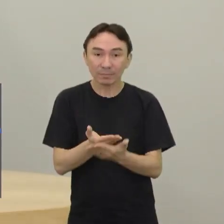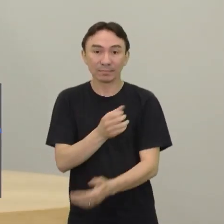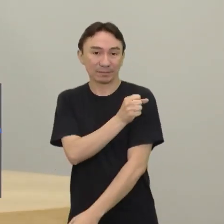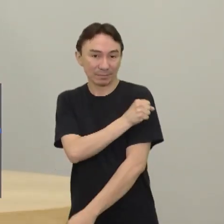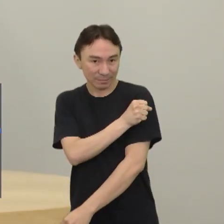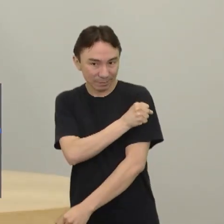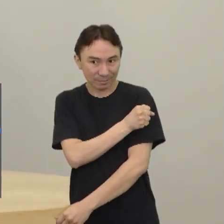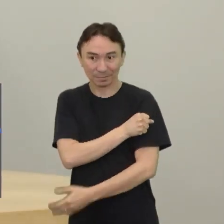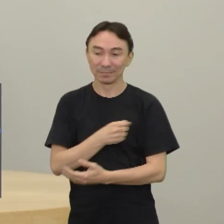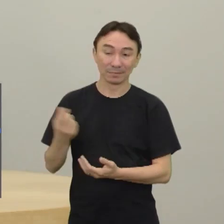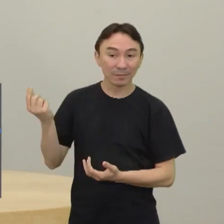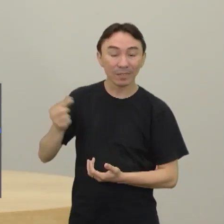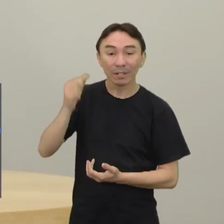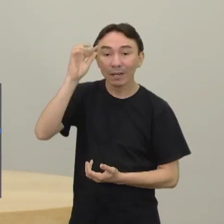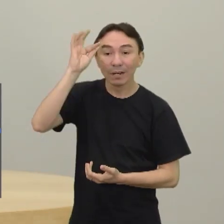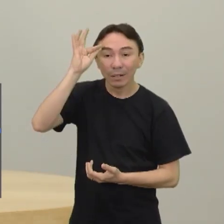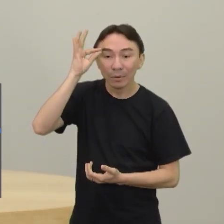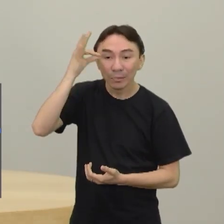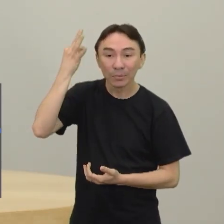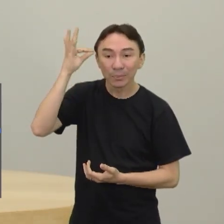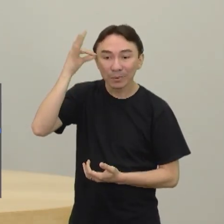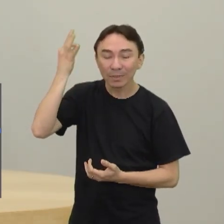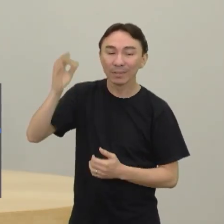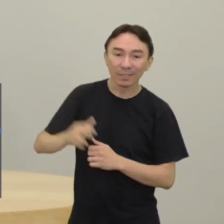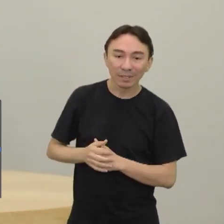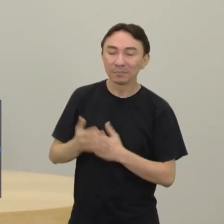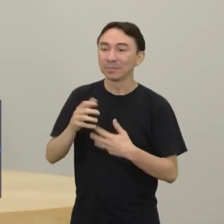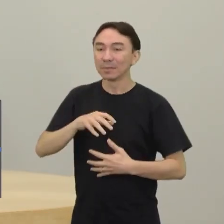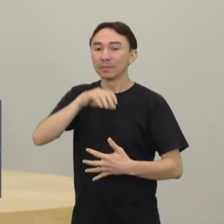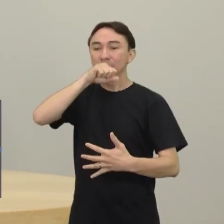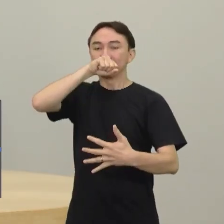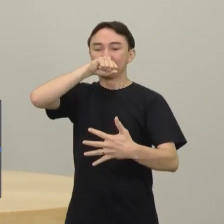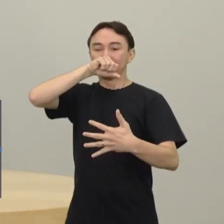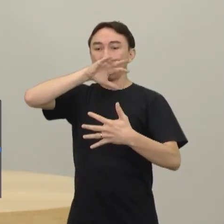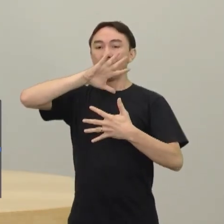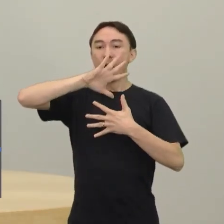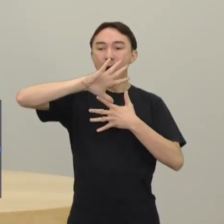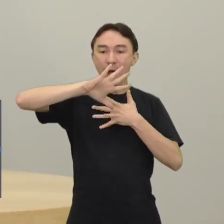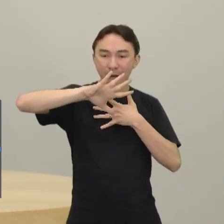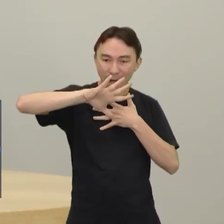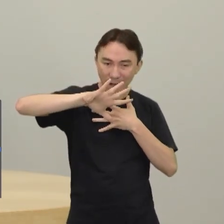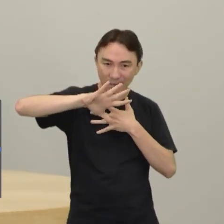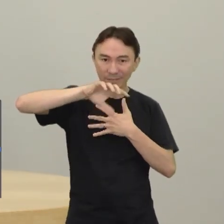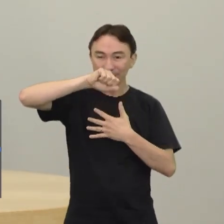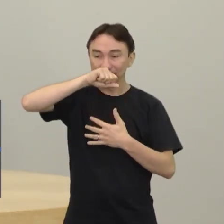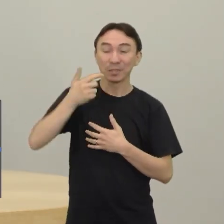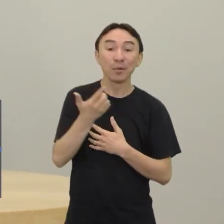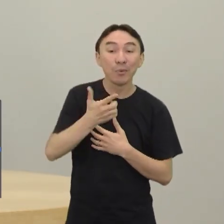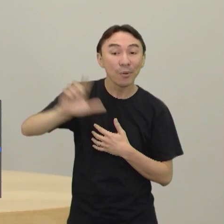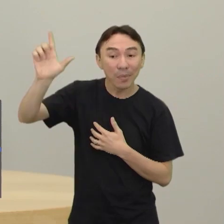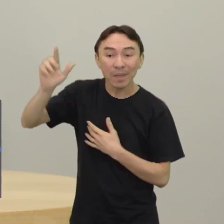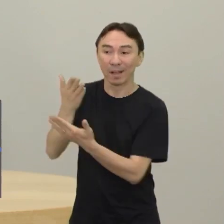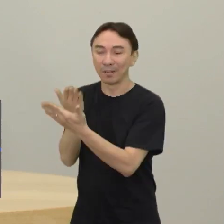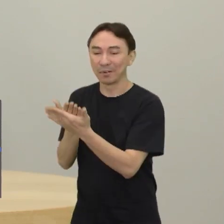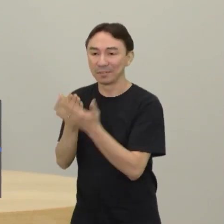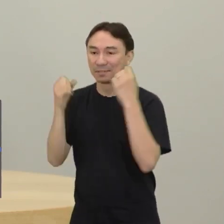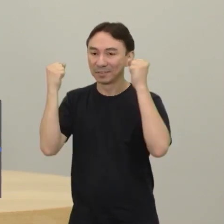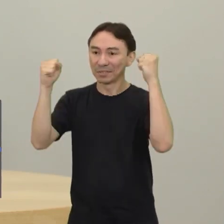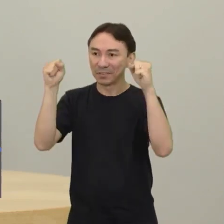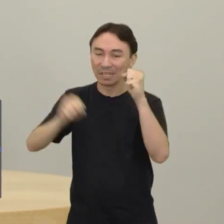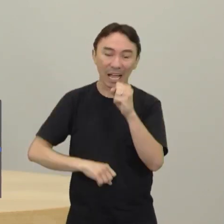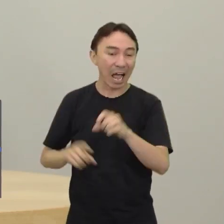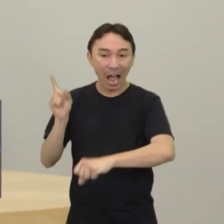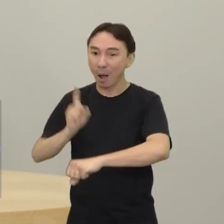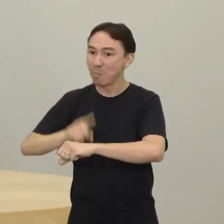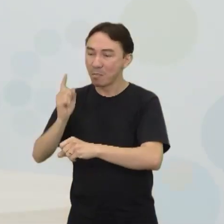a professora Ju se recupera, né, ela vai respirar fundo aí, porque ela acabou de vir de uma aula de educação física. Vamos aí ao